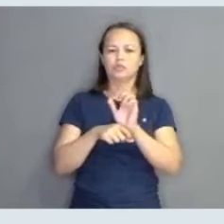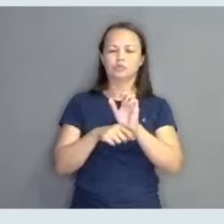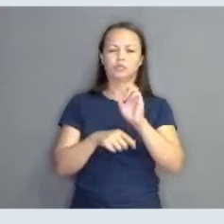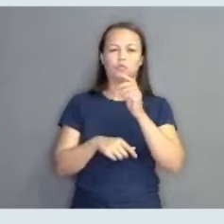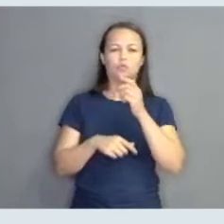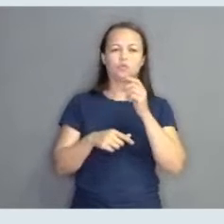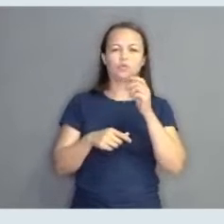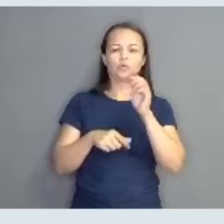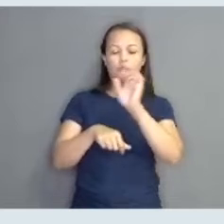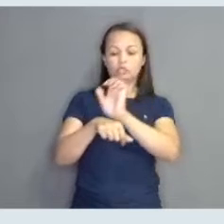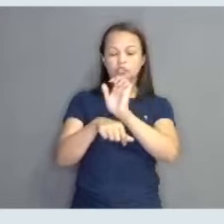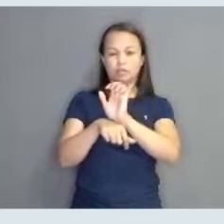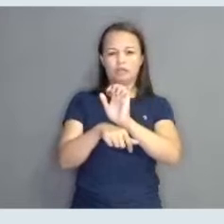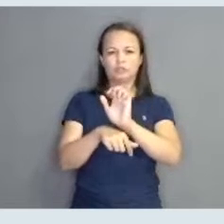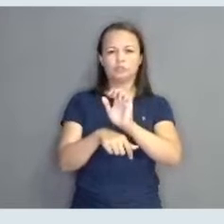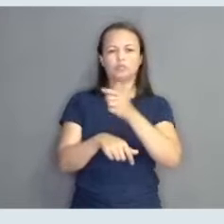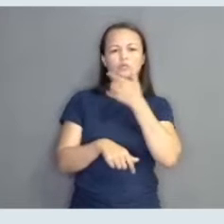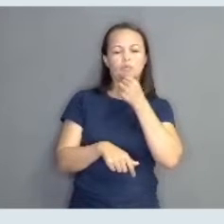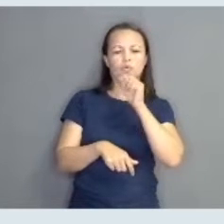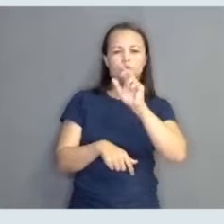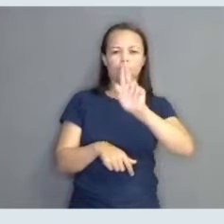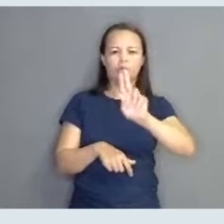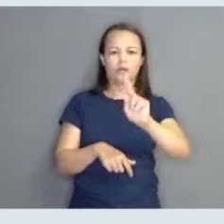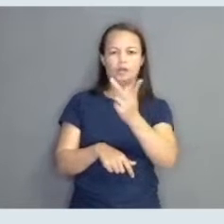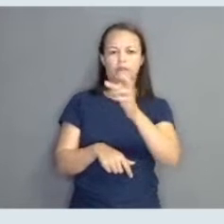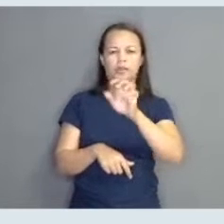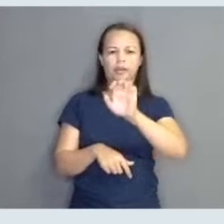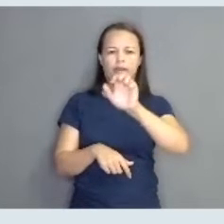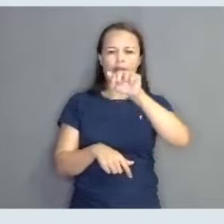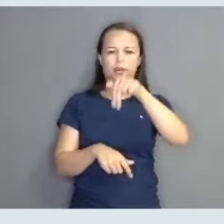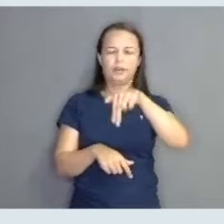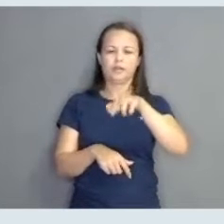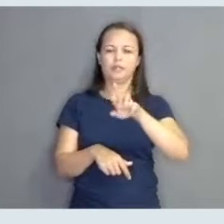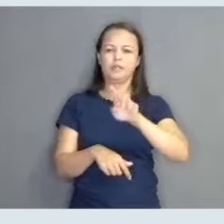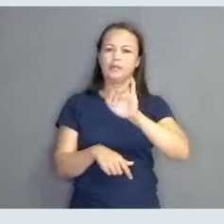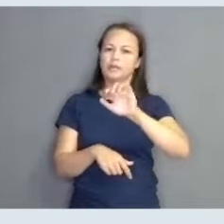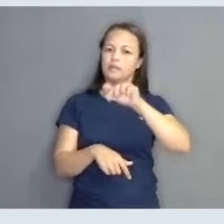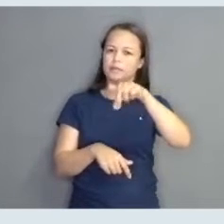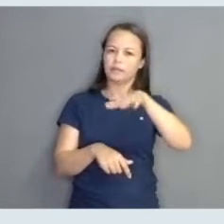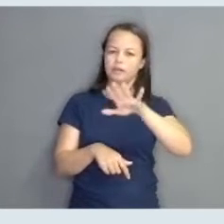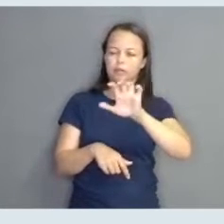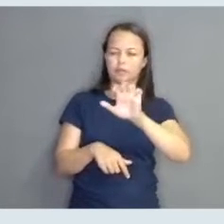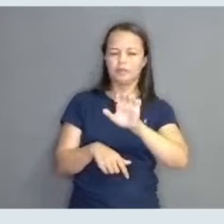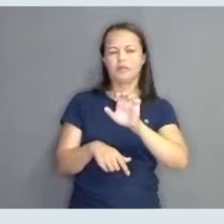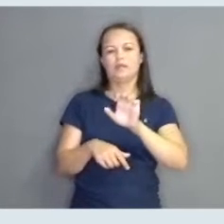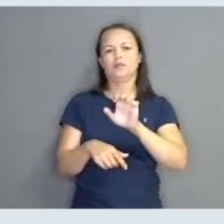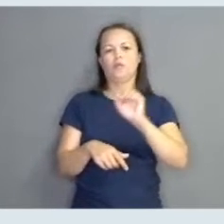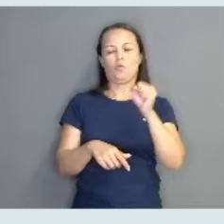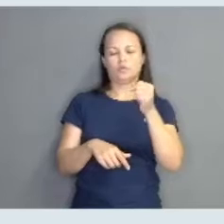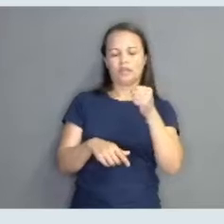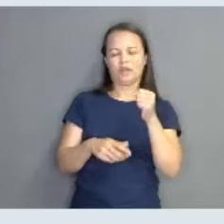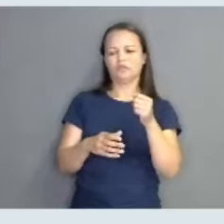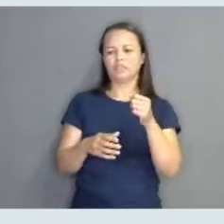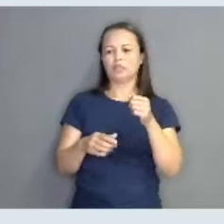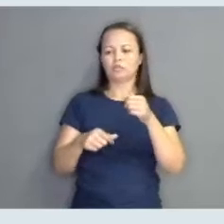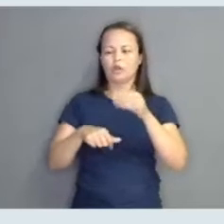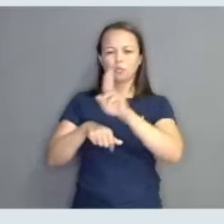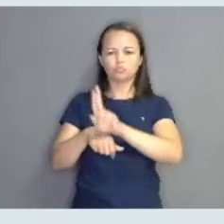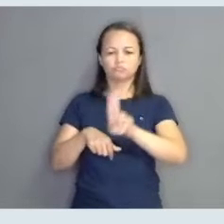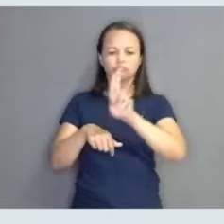o Estado tinha controle sobre os cargos religiosos, nomeando padres, bispos,